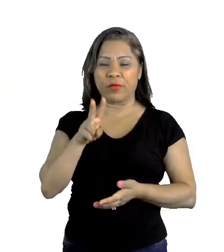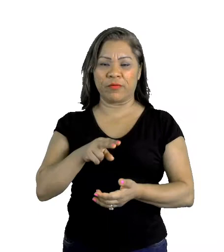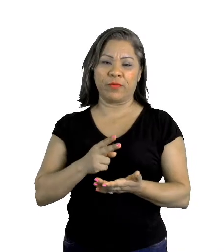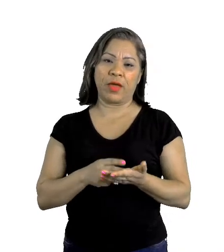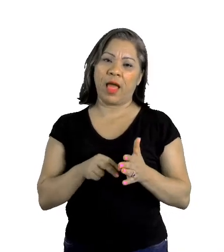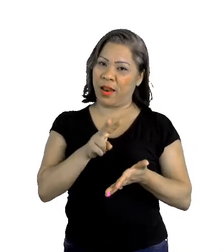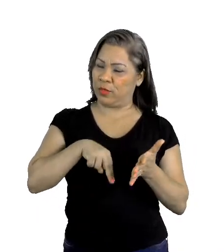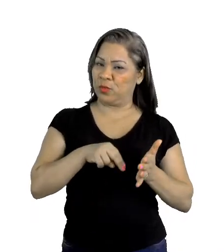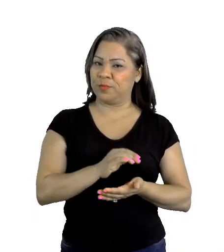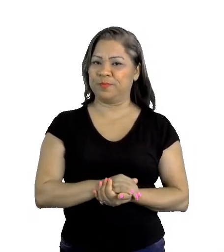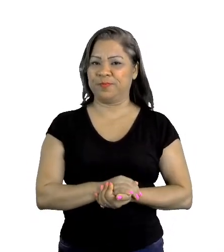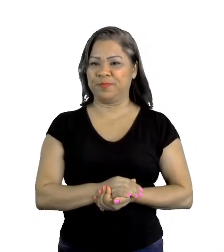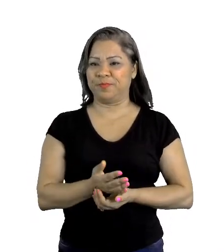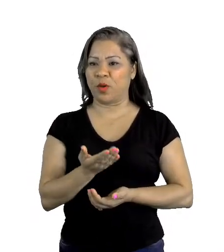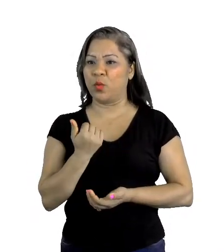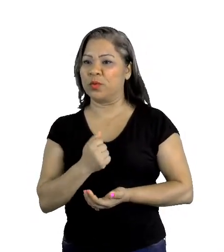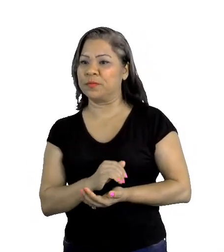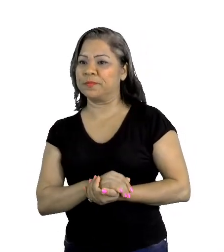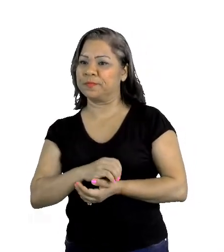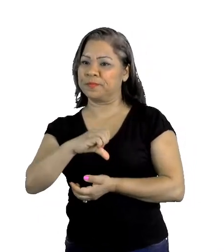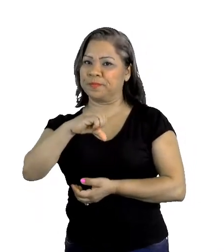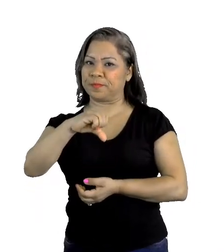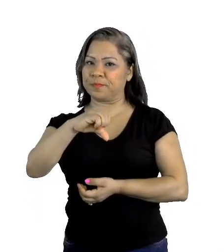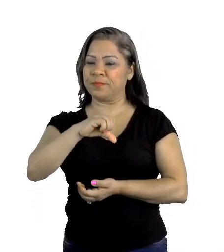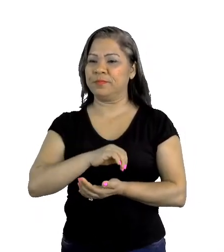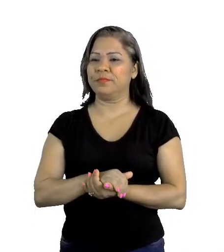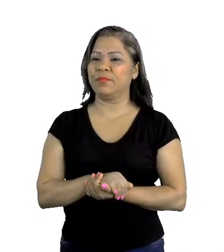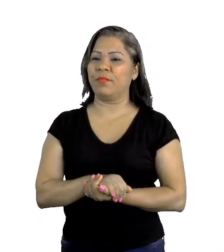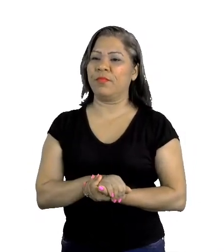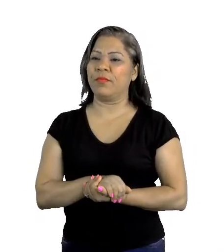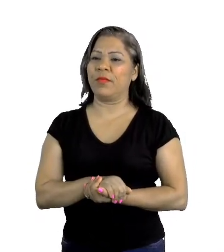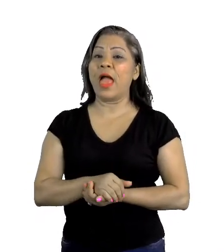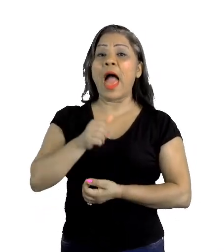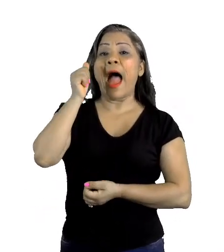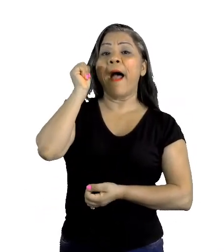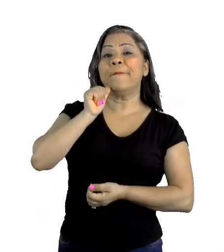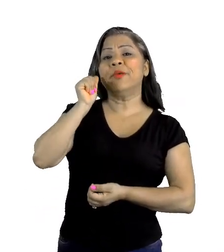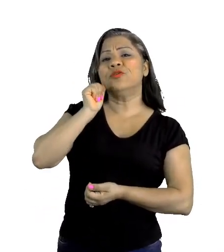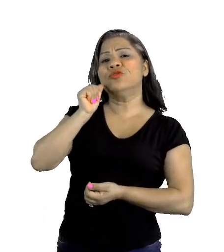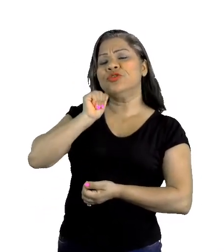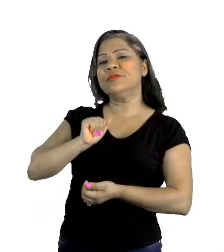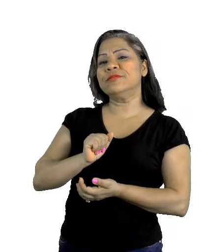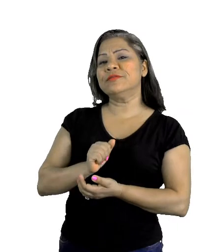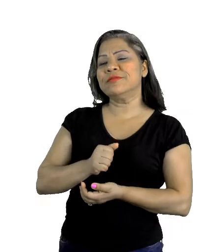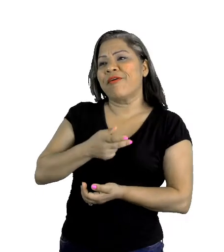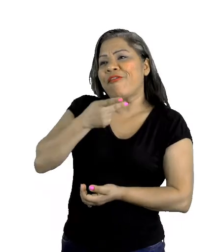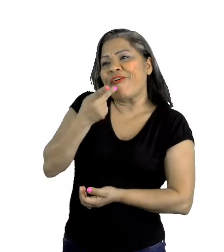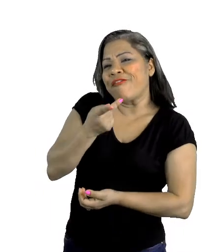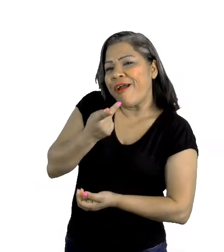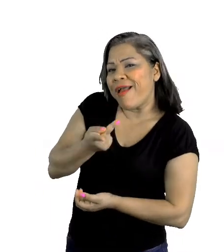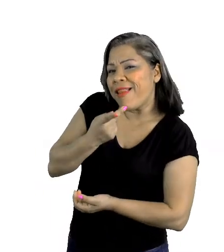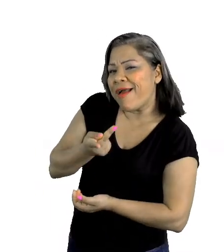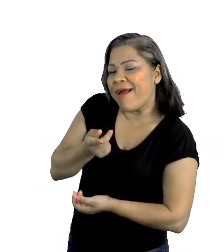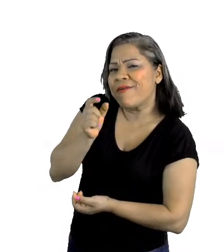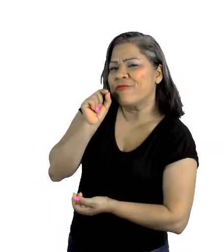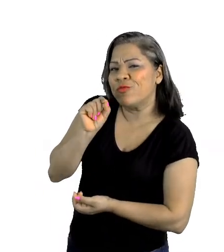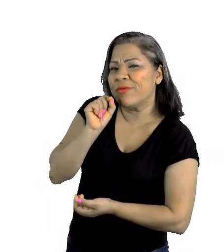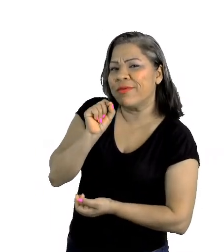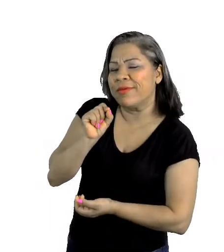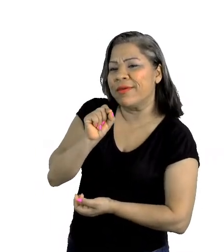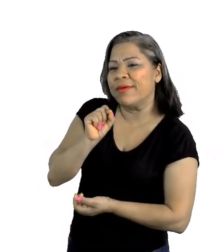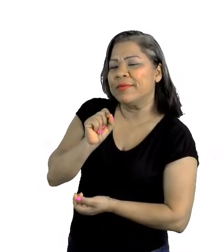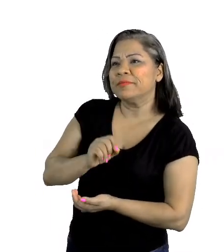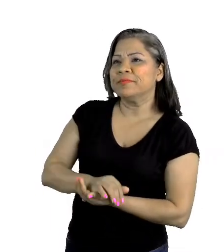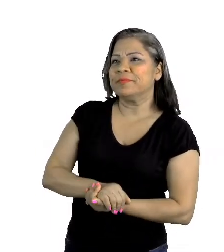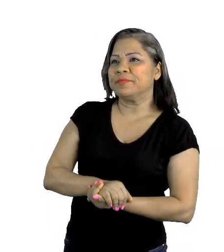9? O que a menina dizia? A pergunta da 9 é a seguinte: o que a menina dizia